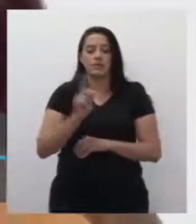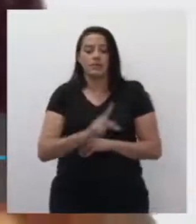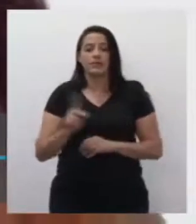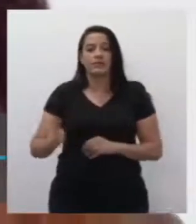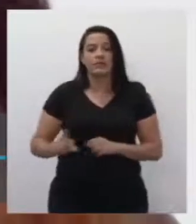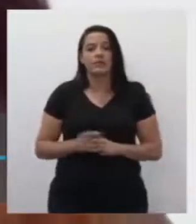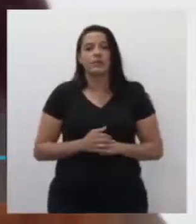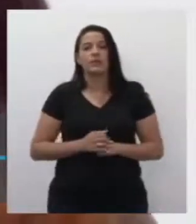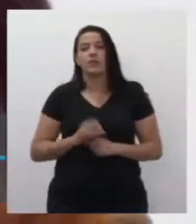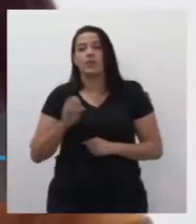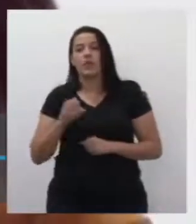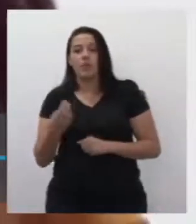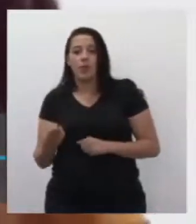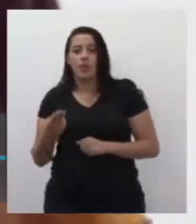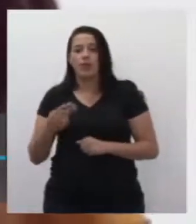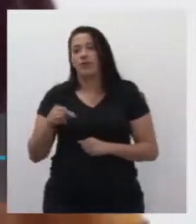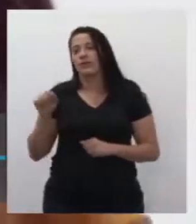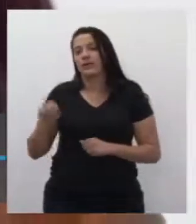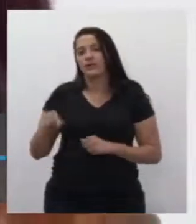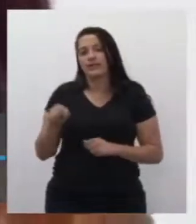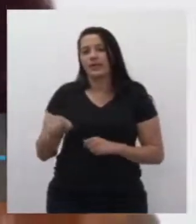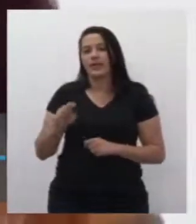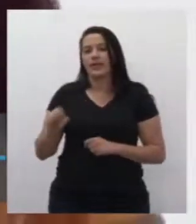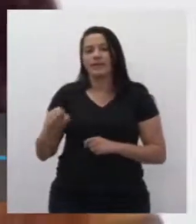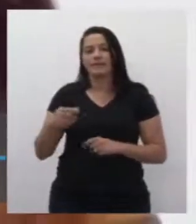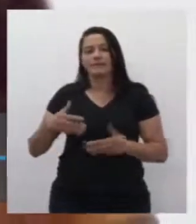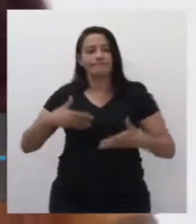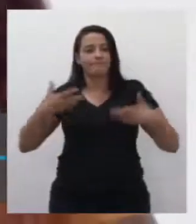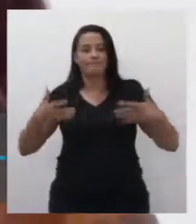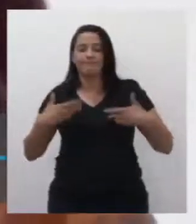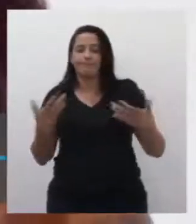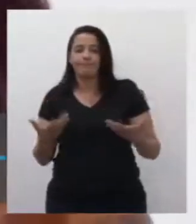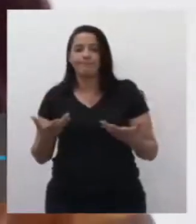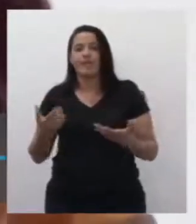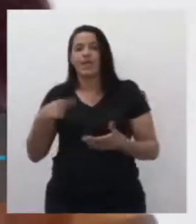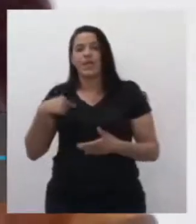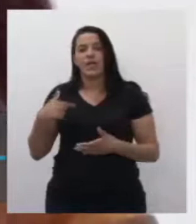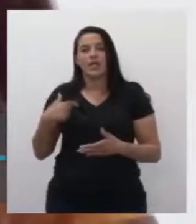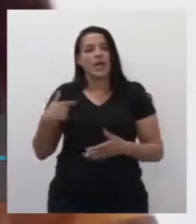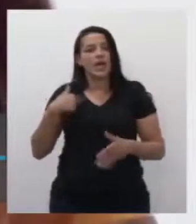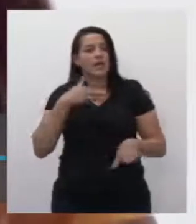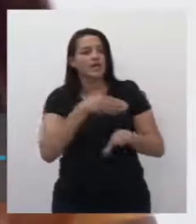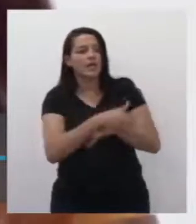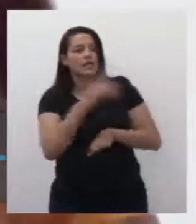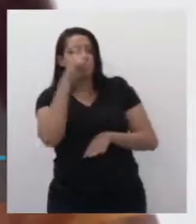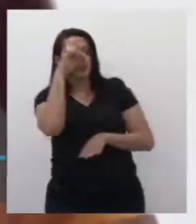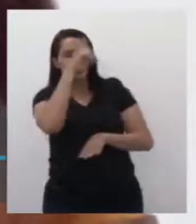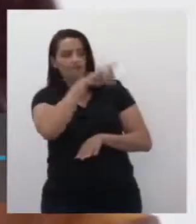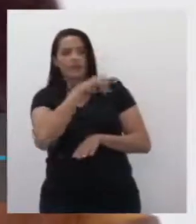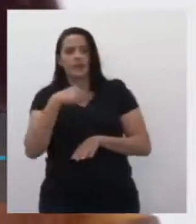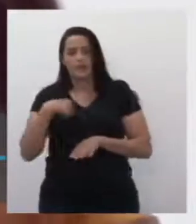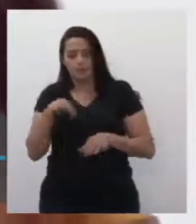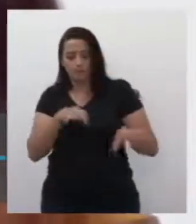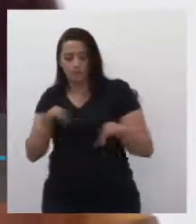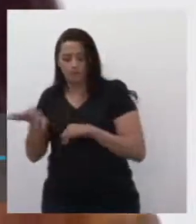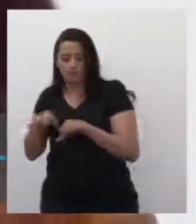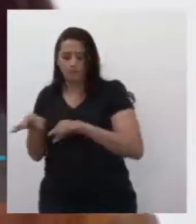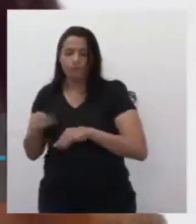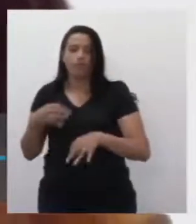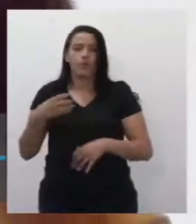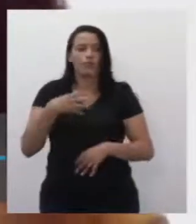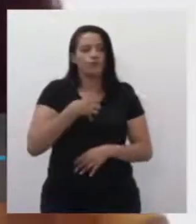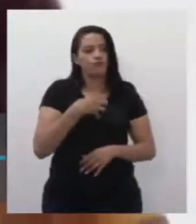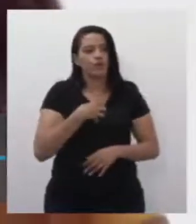desafio por uma motivação interna, tem o tempo dele, tem os processos dele, tem os métodos